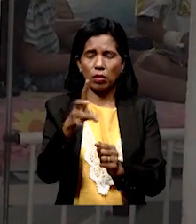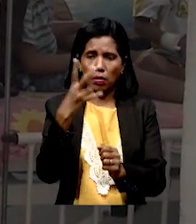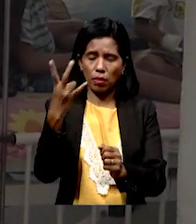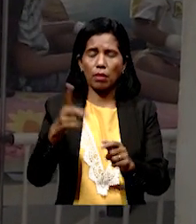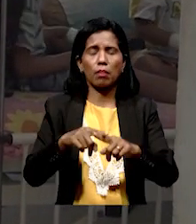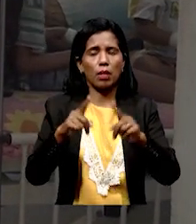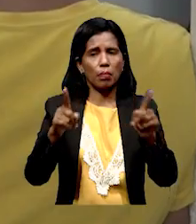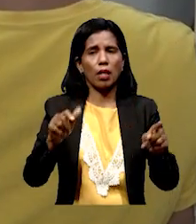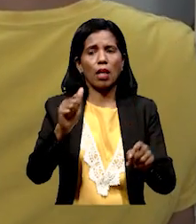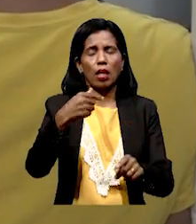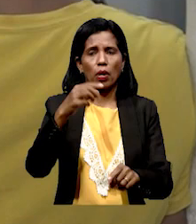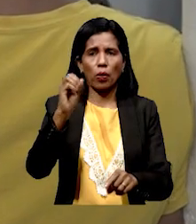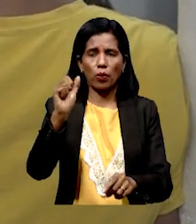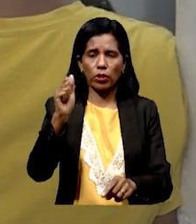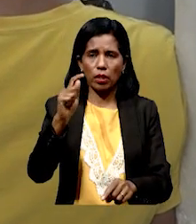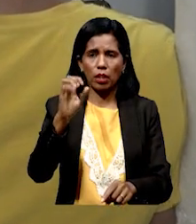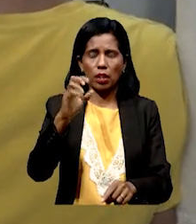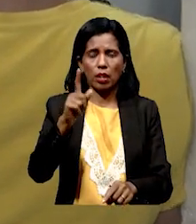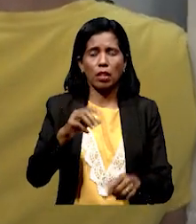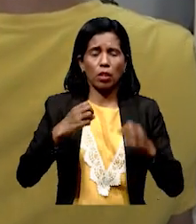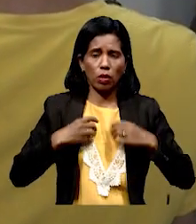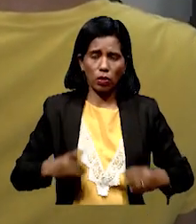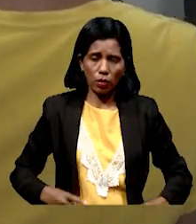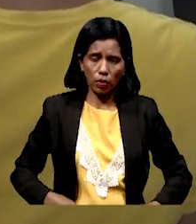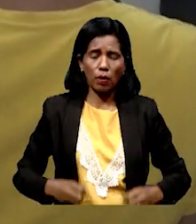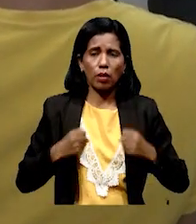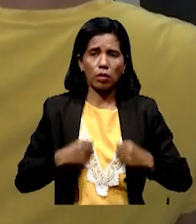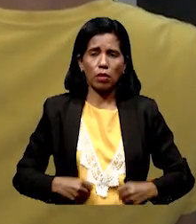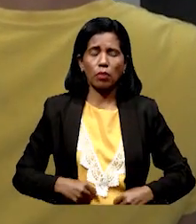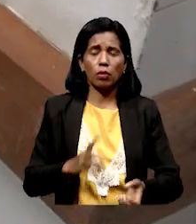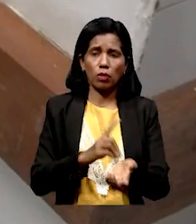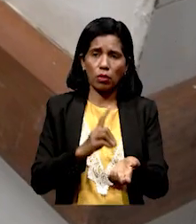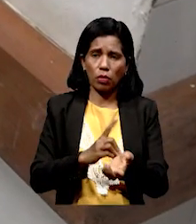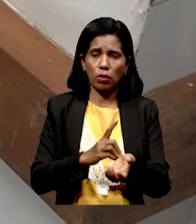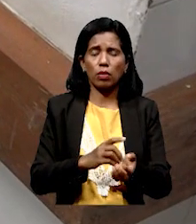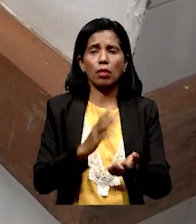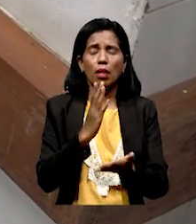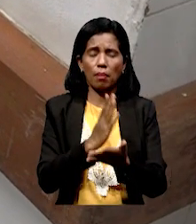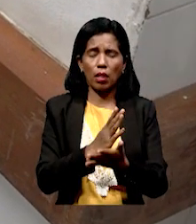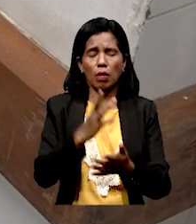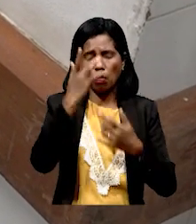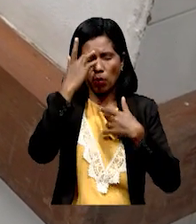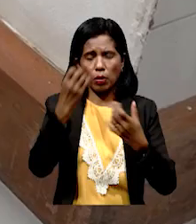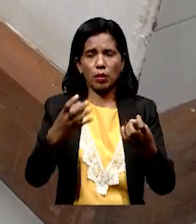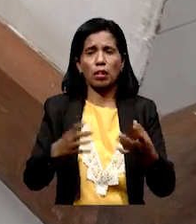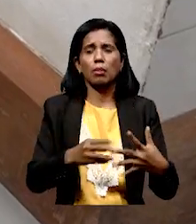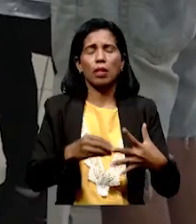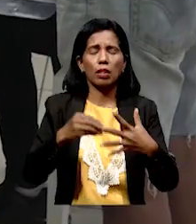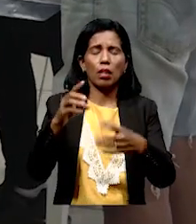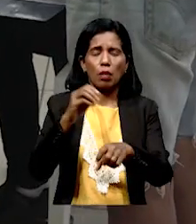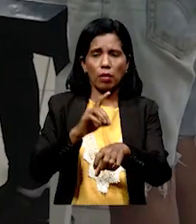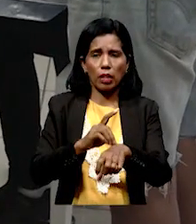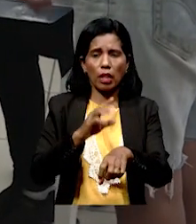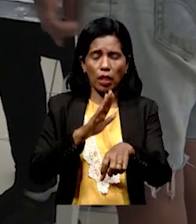Segurado explica, profissional saúde durante ne serviço makas, ho di combate moras oi liu dengue, nebe